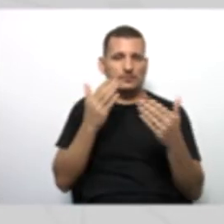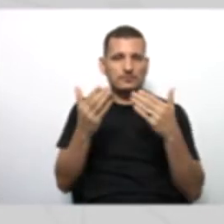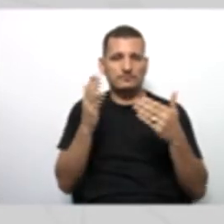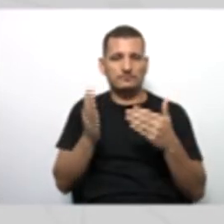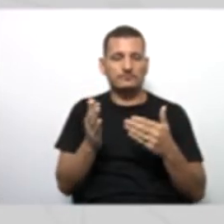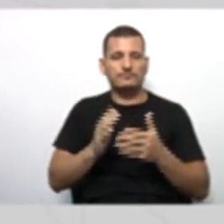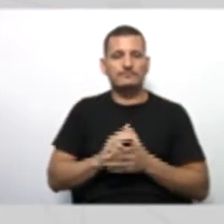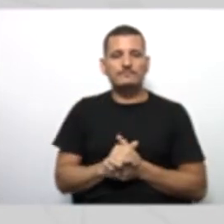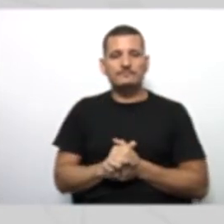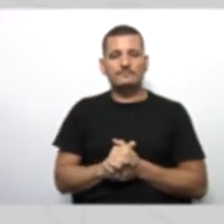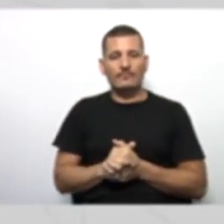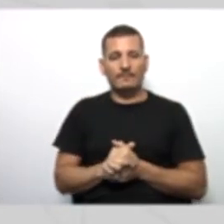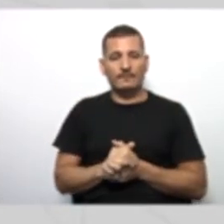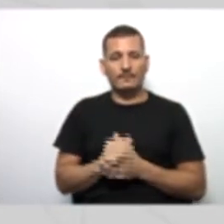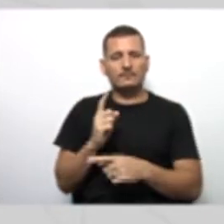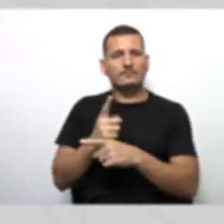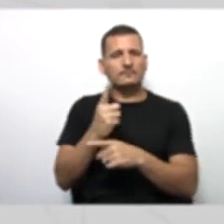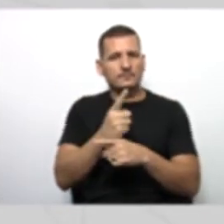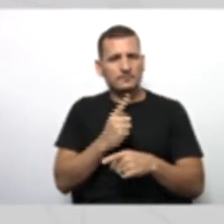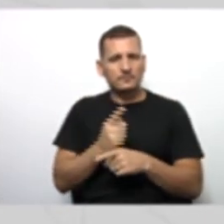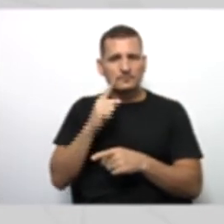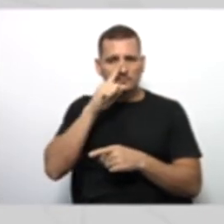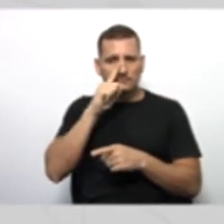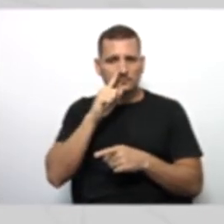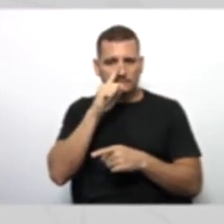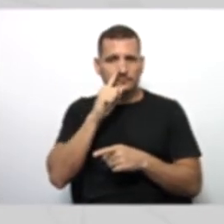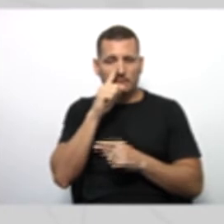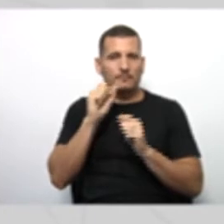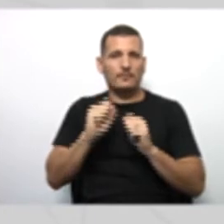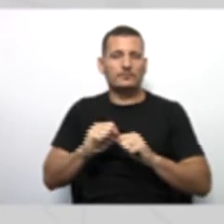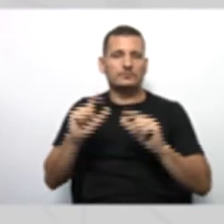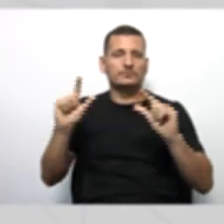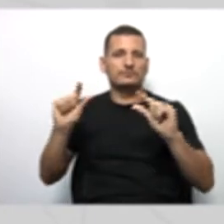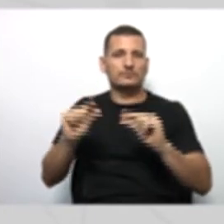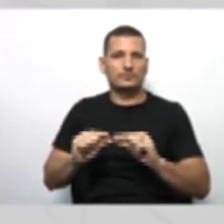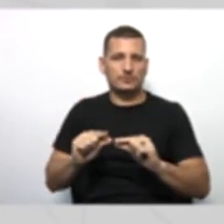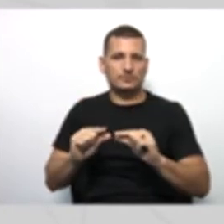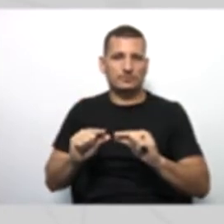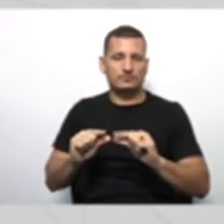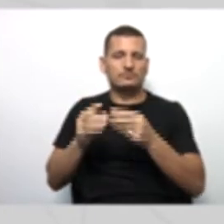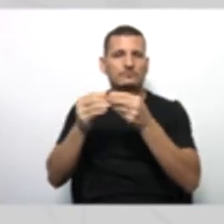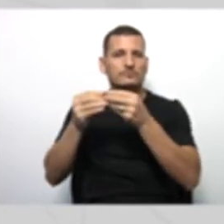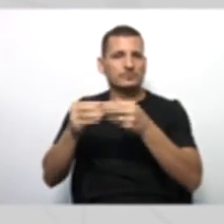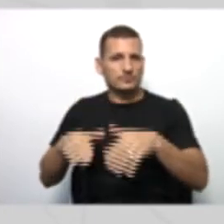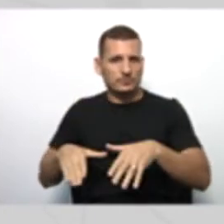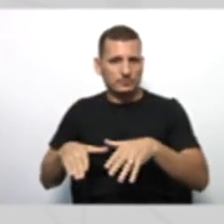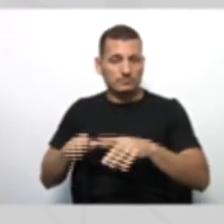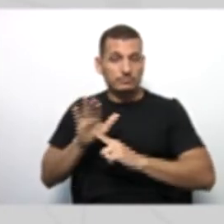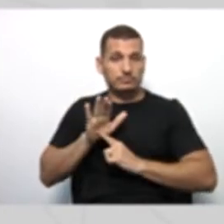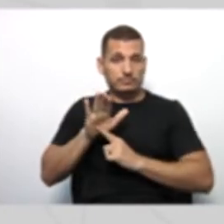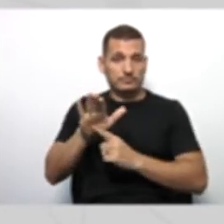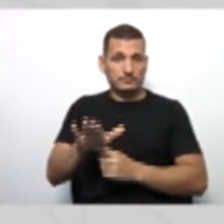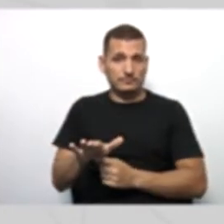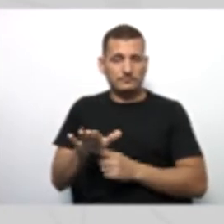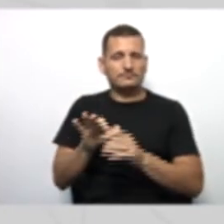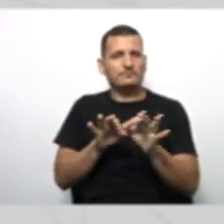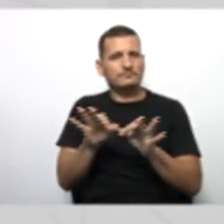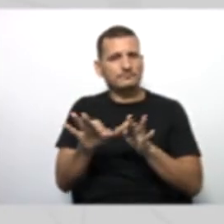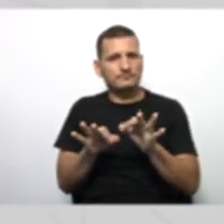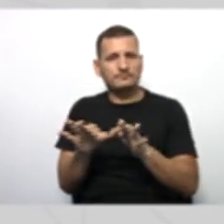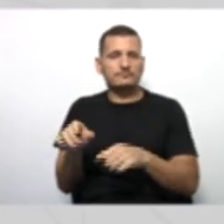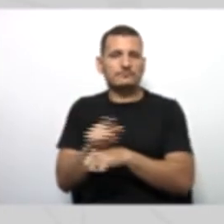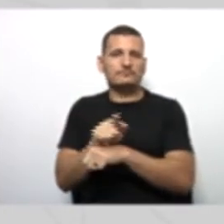projeto, mas vez que novos riscos podem ser conhecidos conforme o projeto se desenvolve durante todo o seu ciclo de vida. Ou seja,